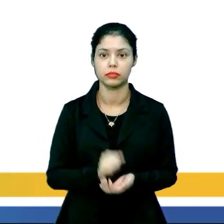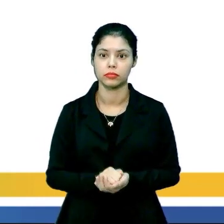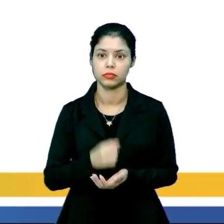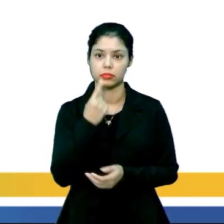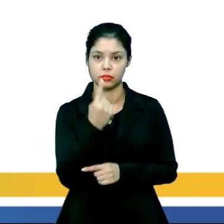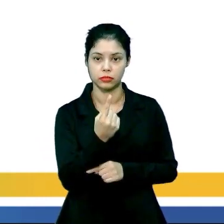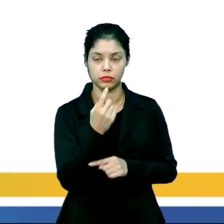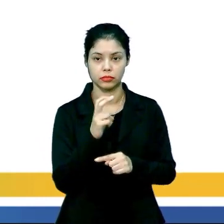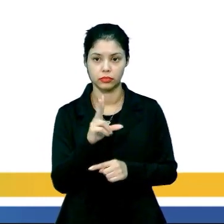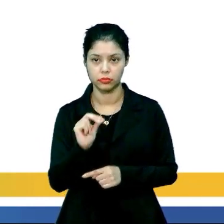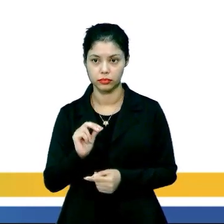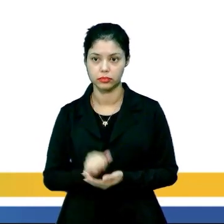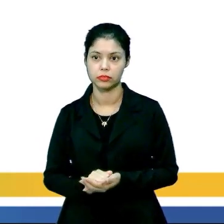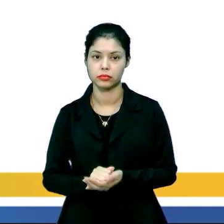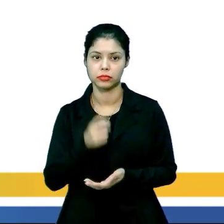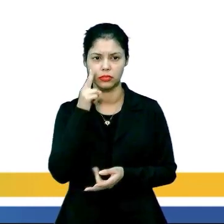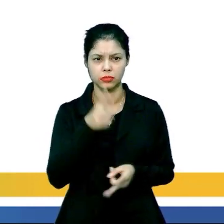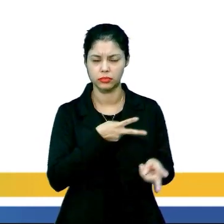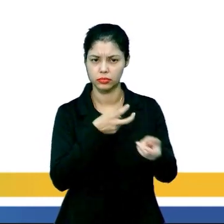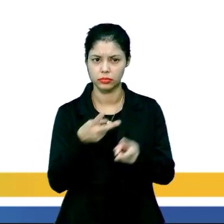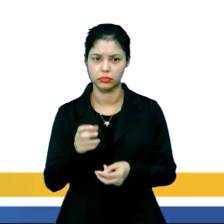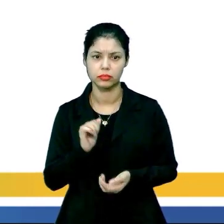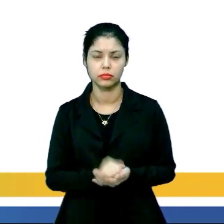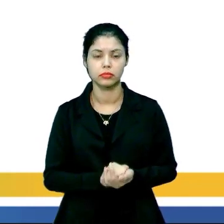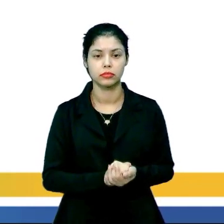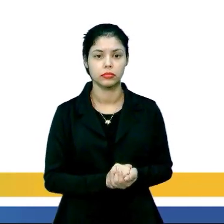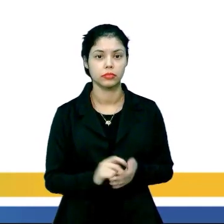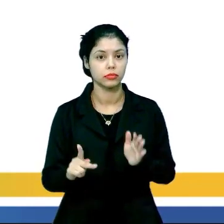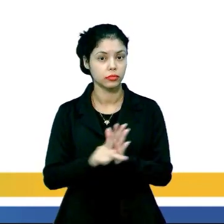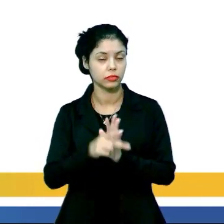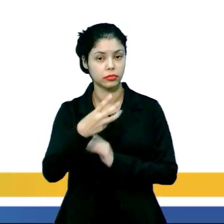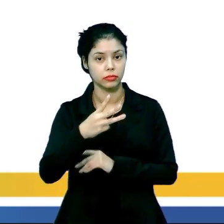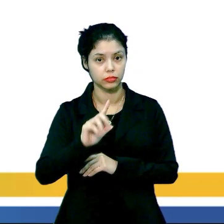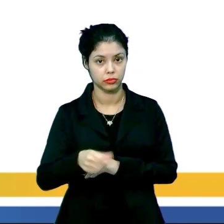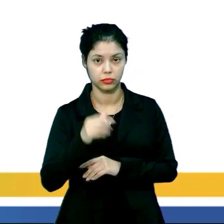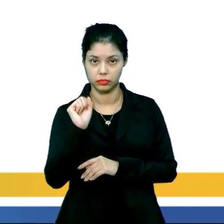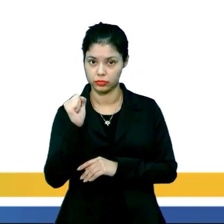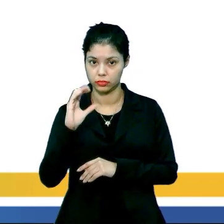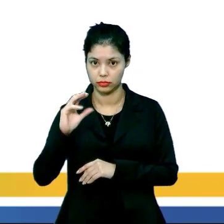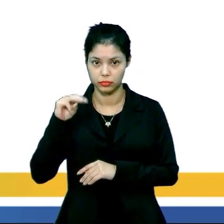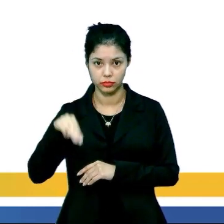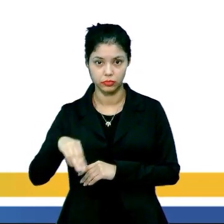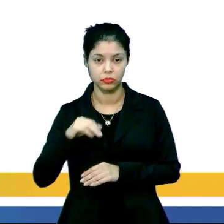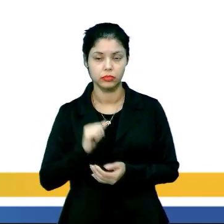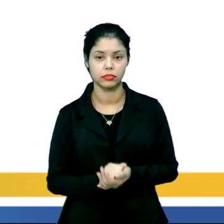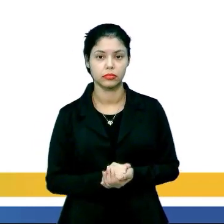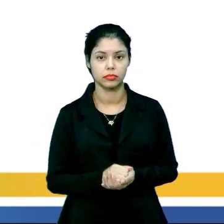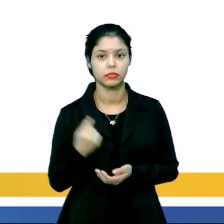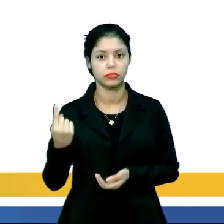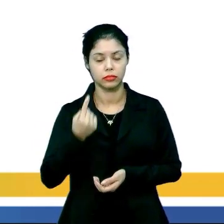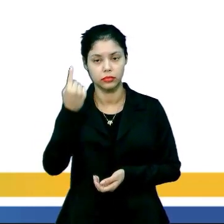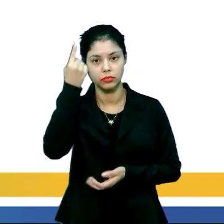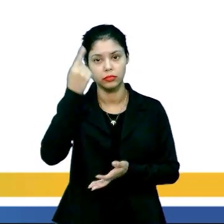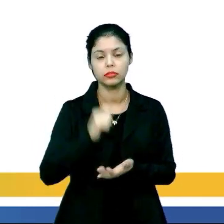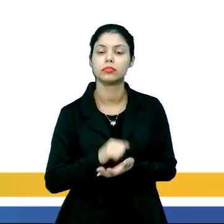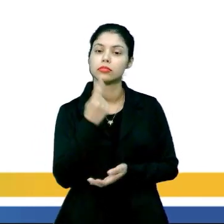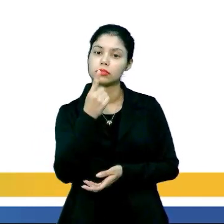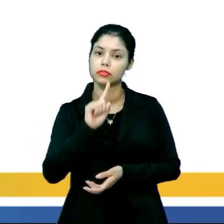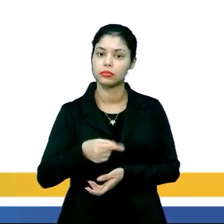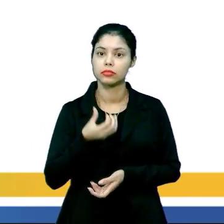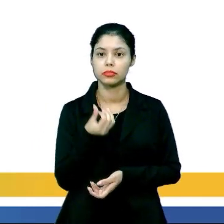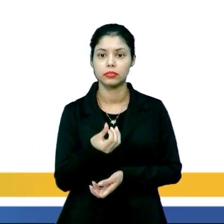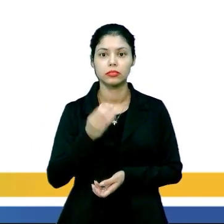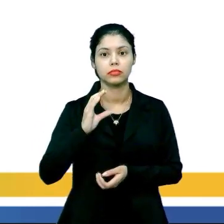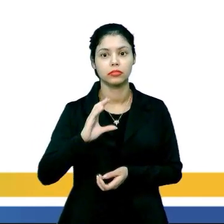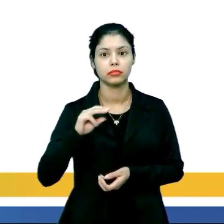escala 1:50, notaram que o espaço destinado ao refrigerador tinha 3,8 centímetros de altura